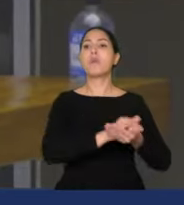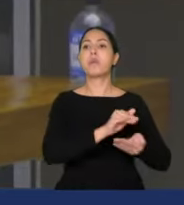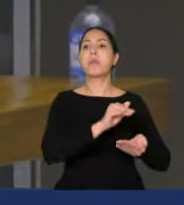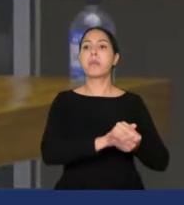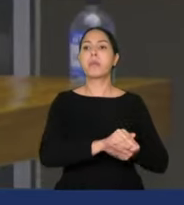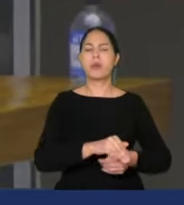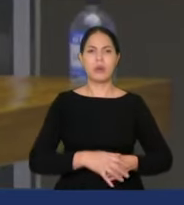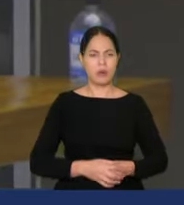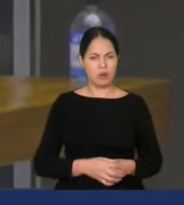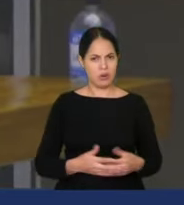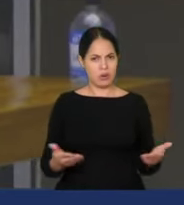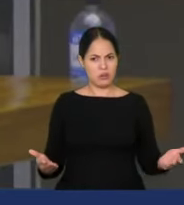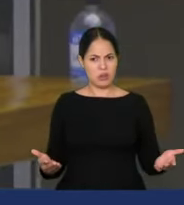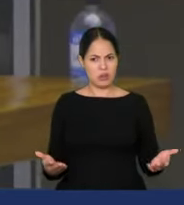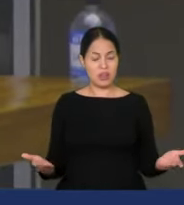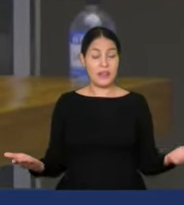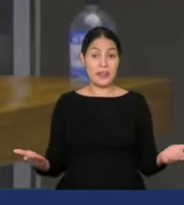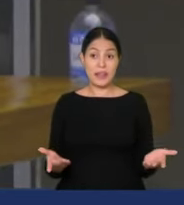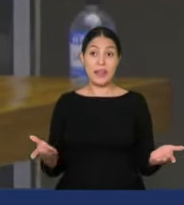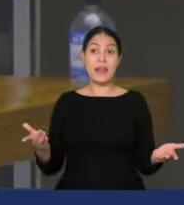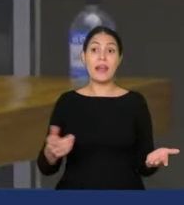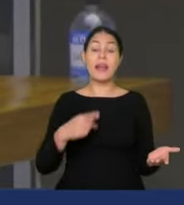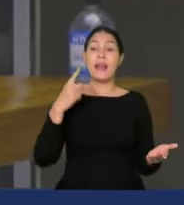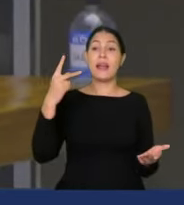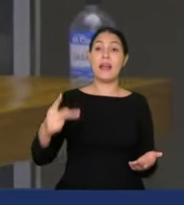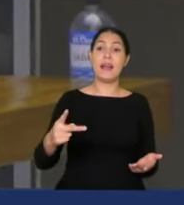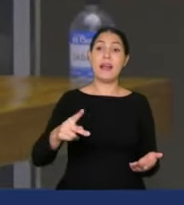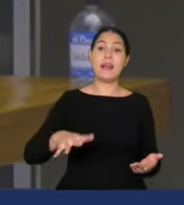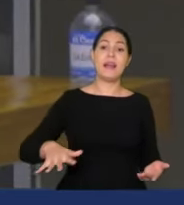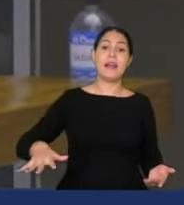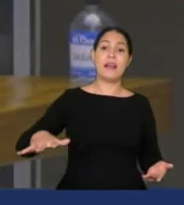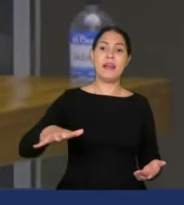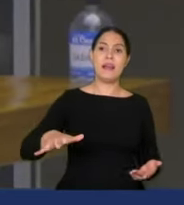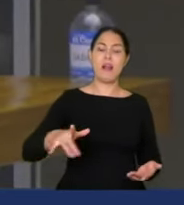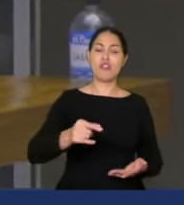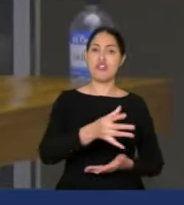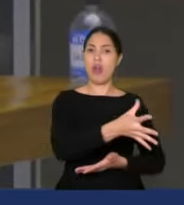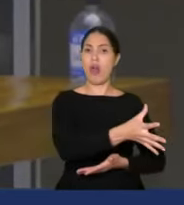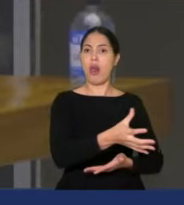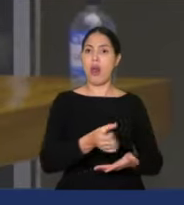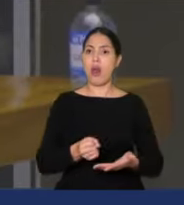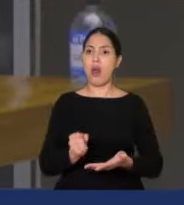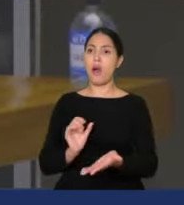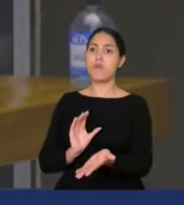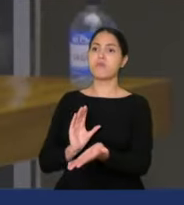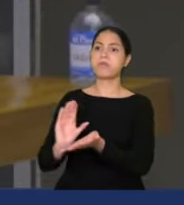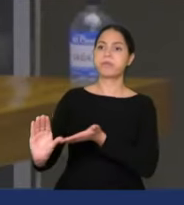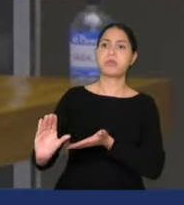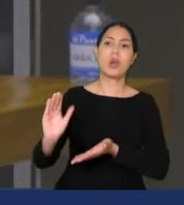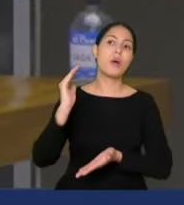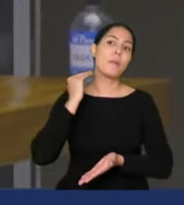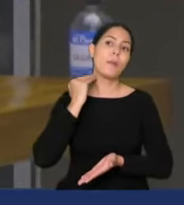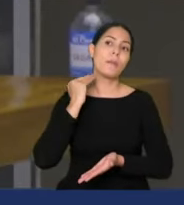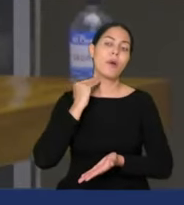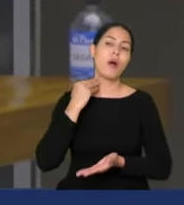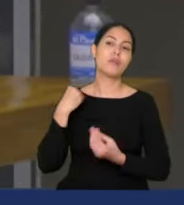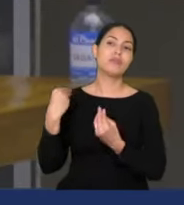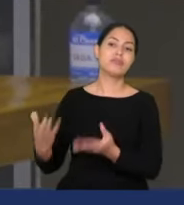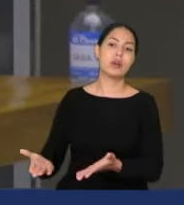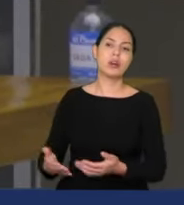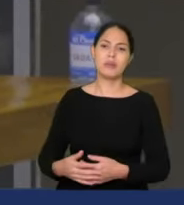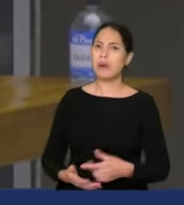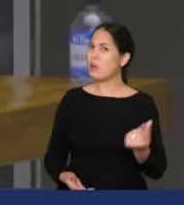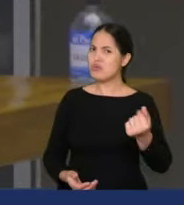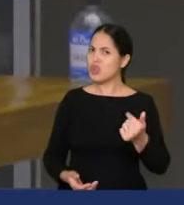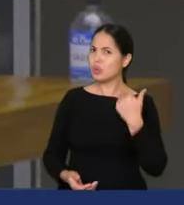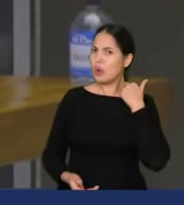e remunera diariamente essa bolada aos bancos. Dinheiro que não é dos bancos, dinheiro que é da sociedade,